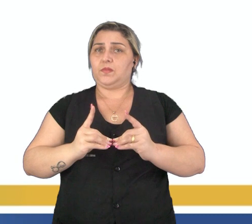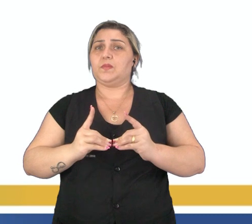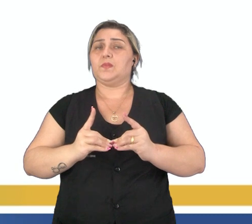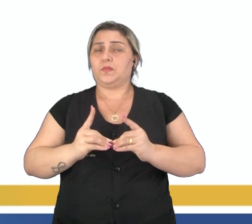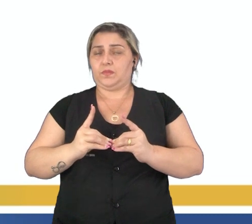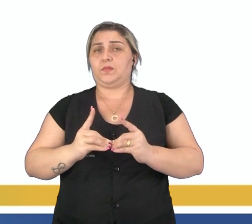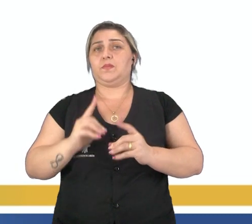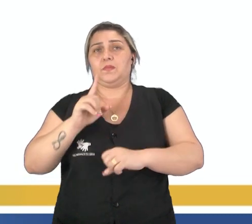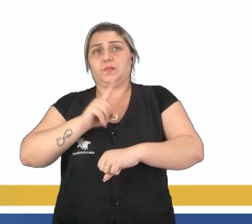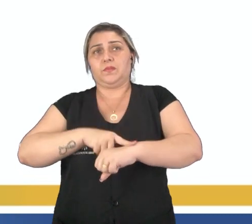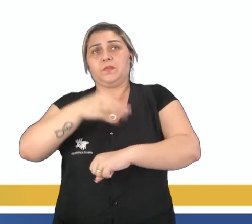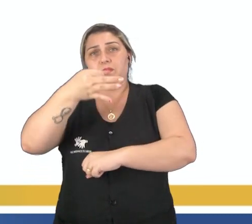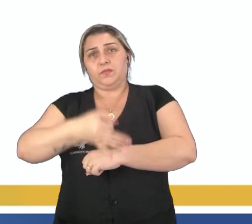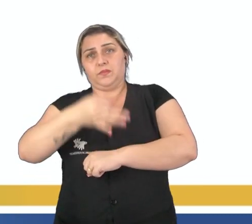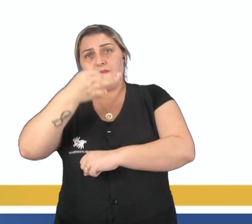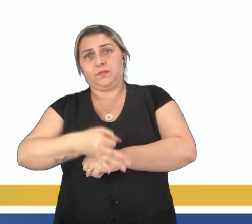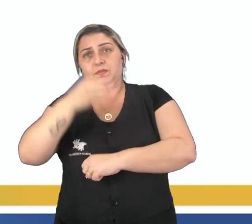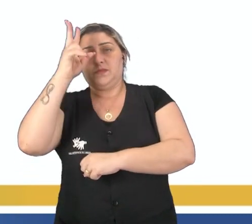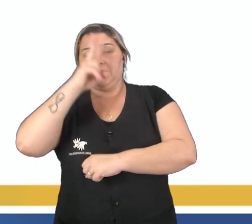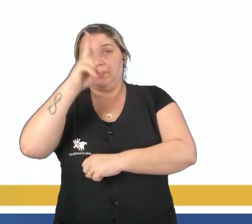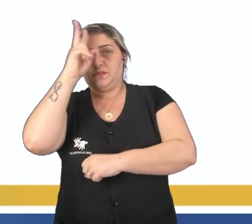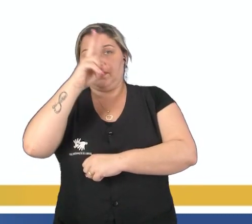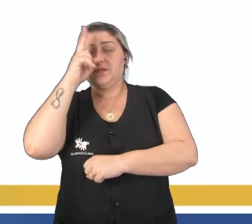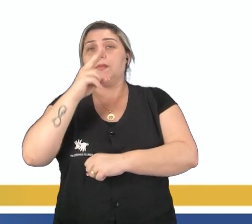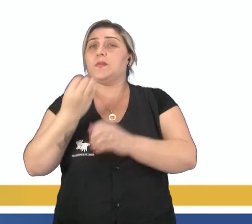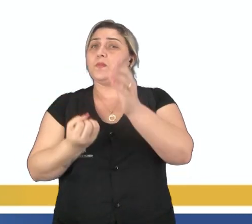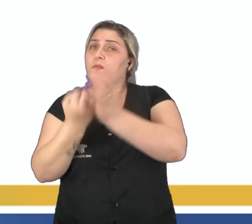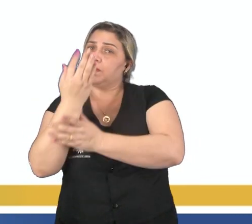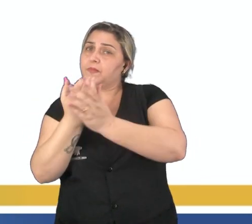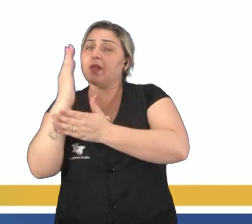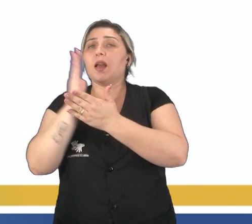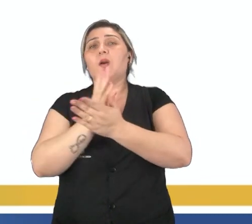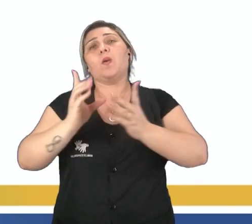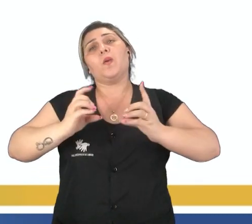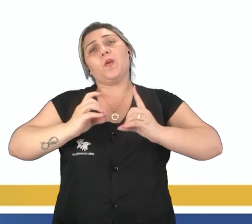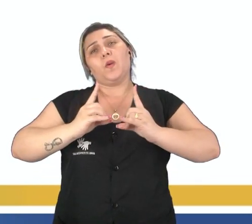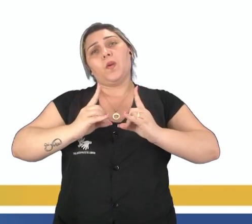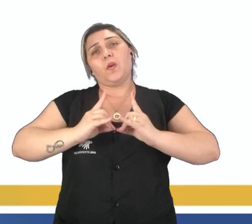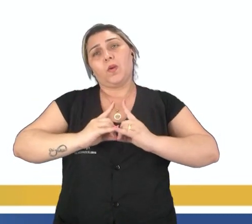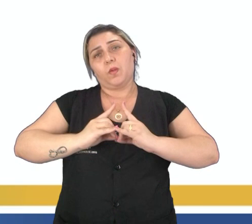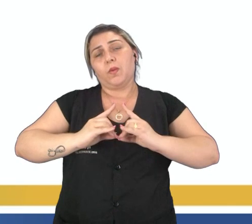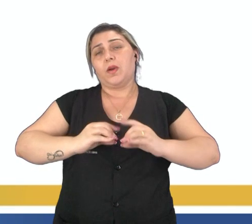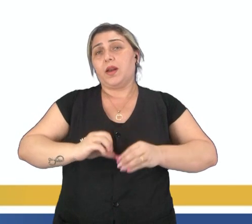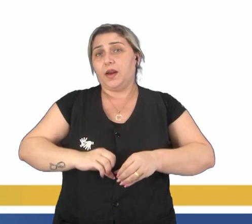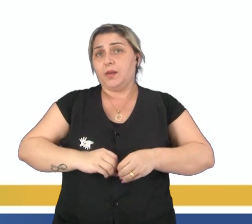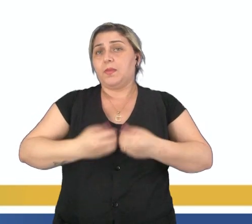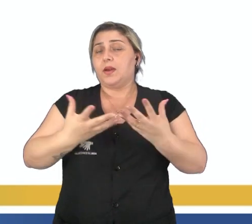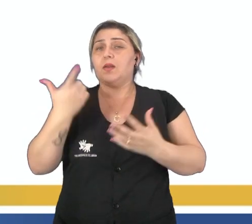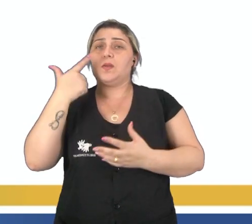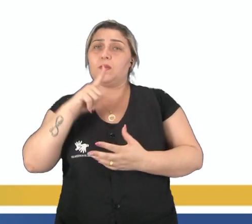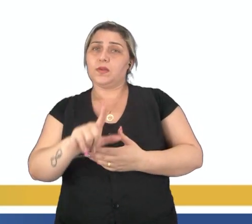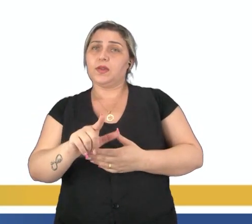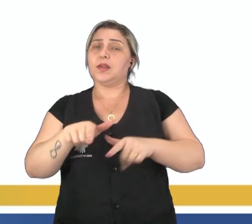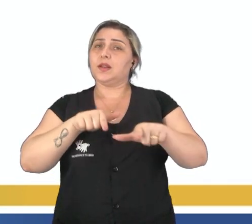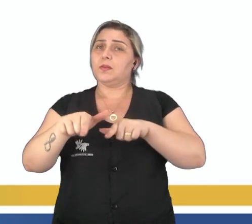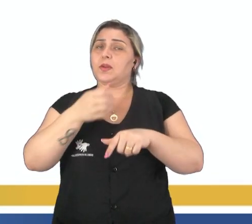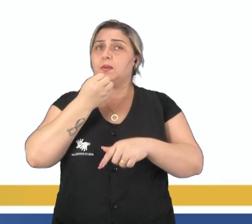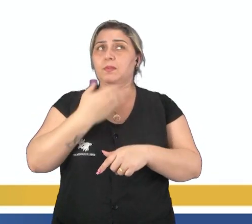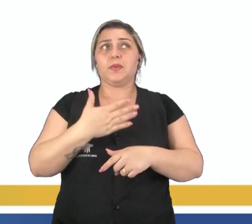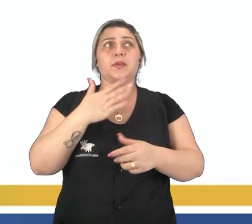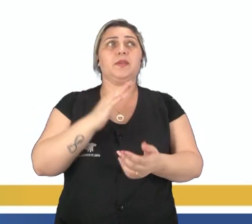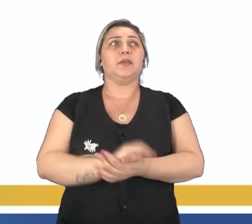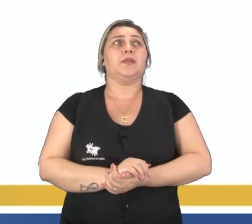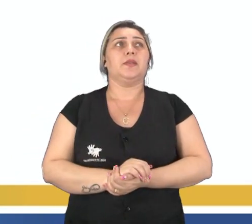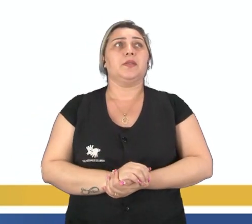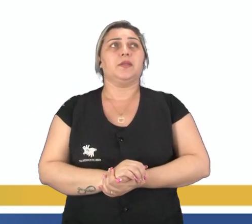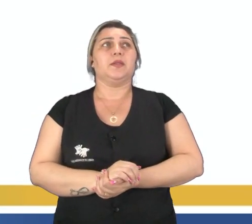está acontecendo, o teu corpo vai ser induzido a produzir algum hormônio e liberá-lo para que ele consiga atuar. Então,